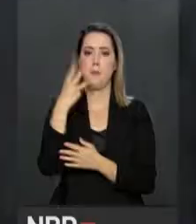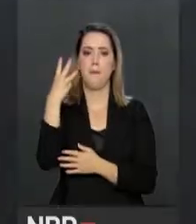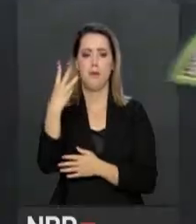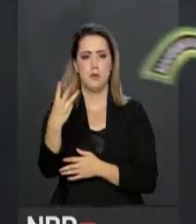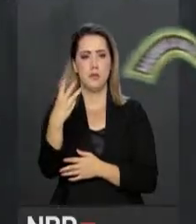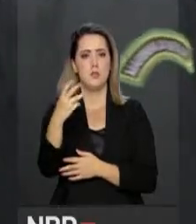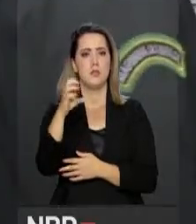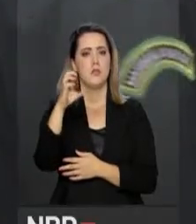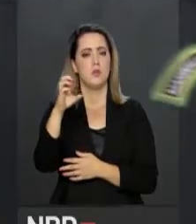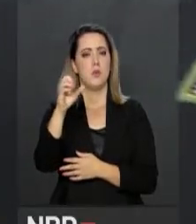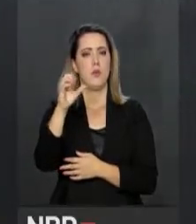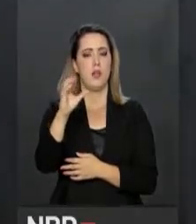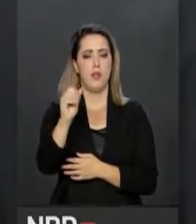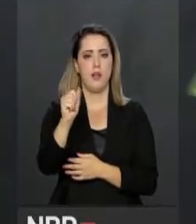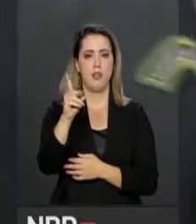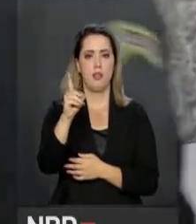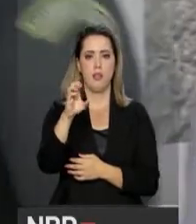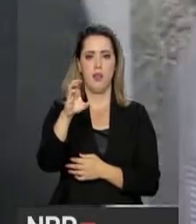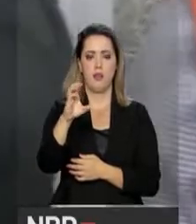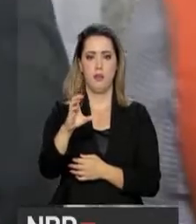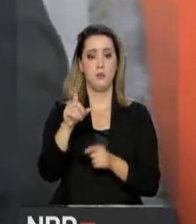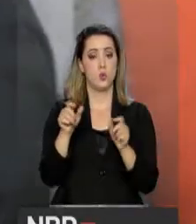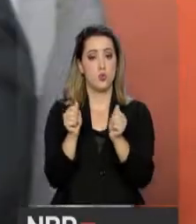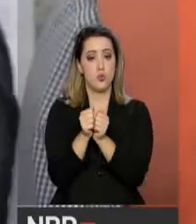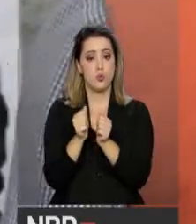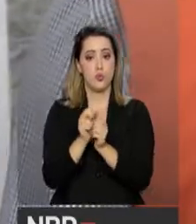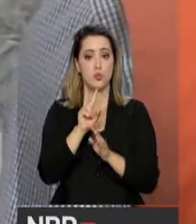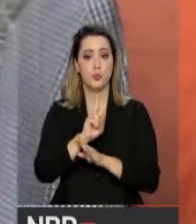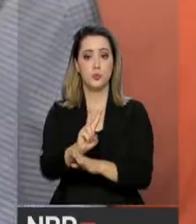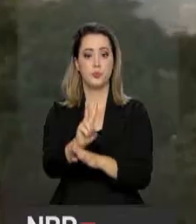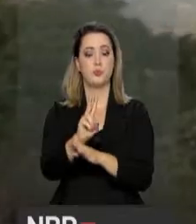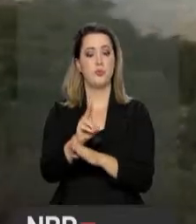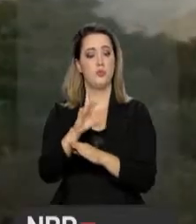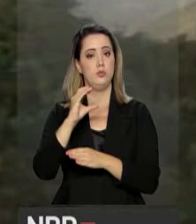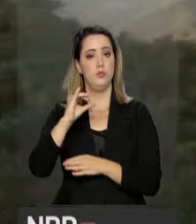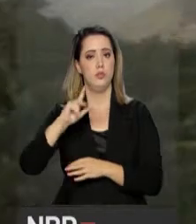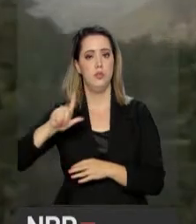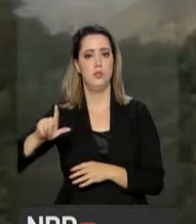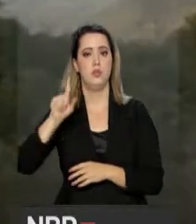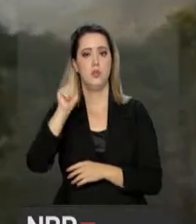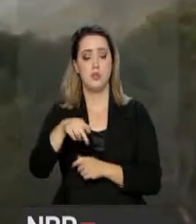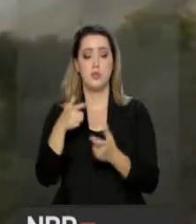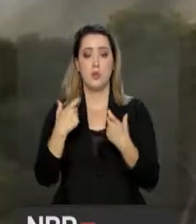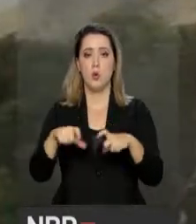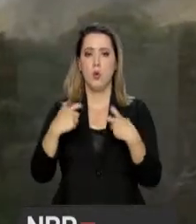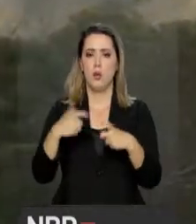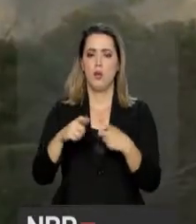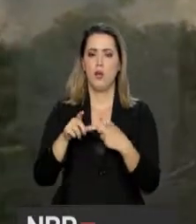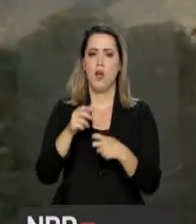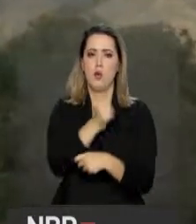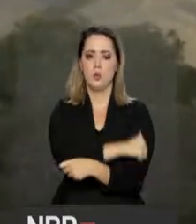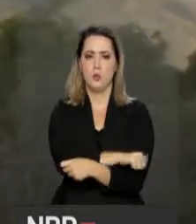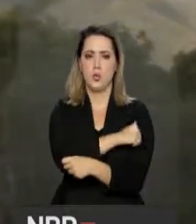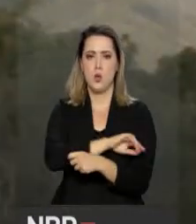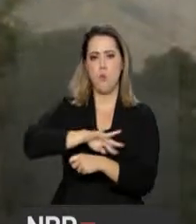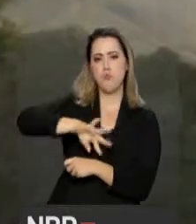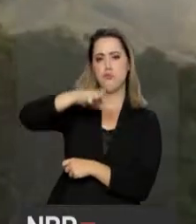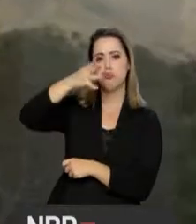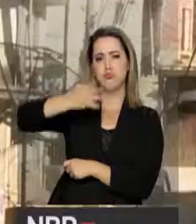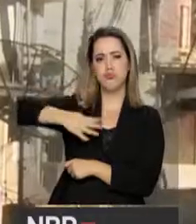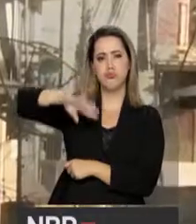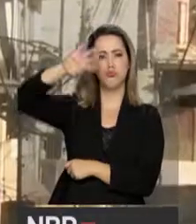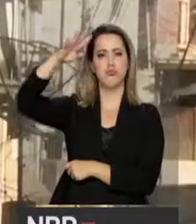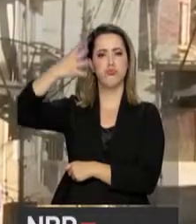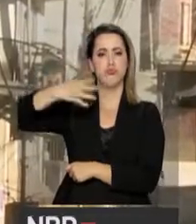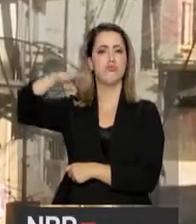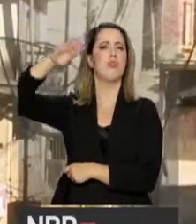ECADEC, Exercício Conjunto de Defesa Civil. A cidade escolhida para esta edição foi Petrópolis, na região serrana do Rio de Janeiro, onde